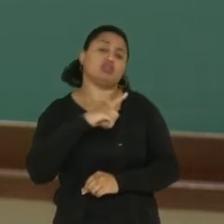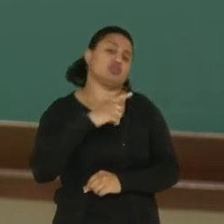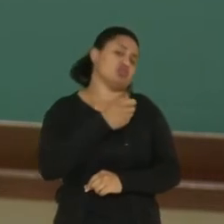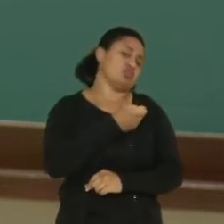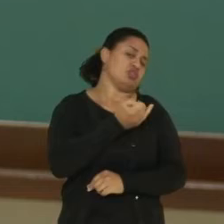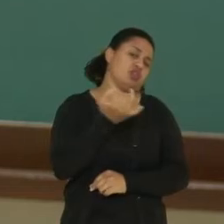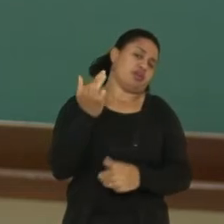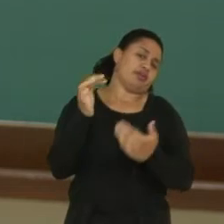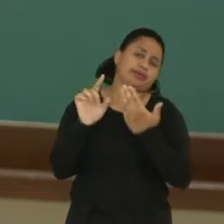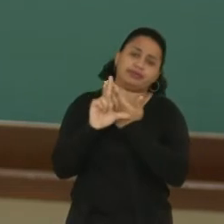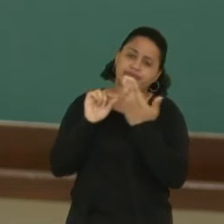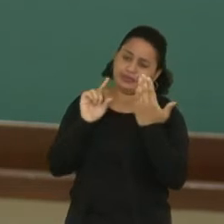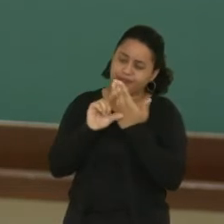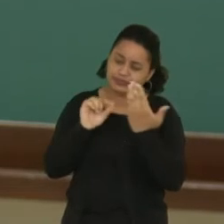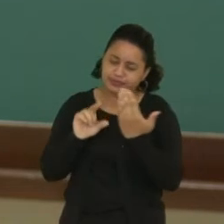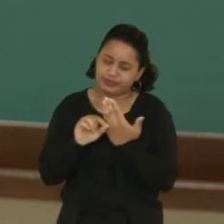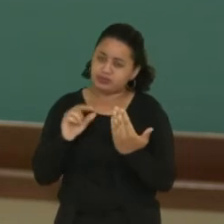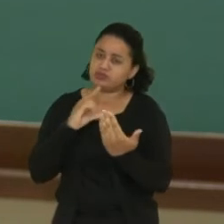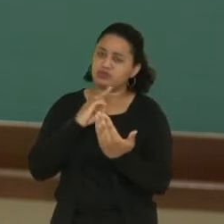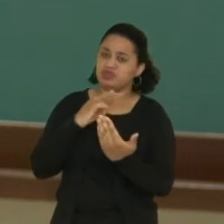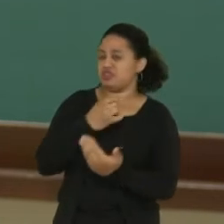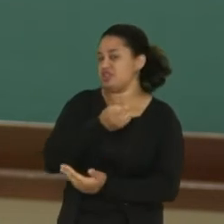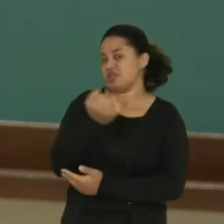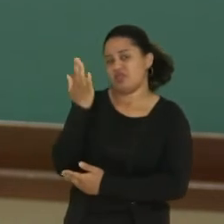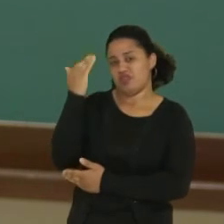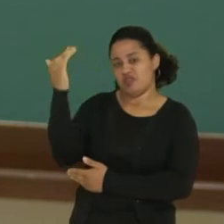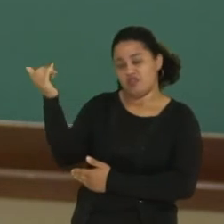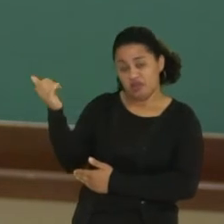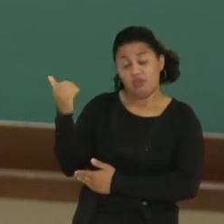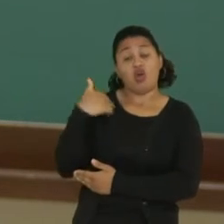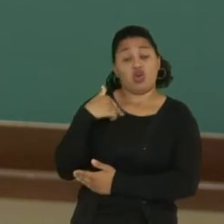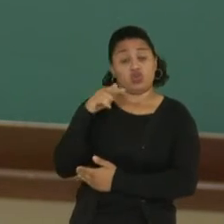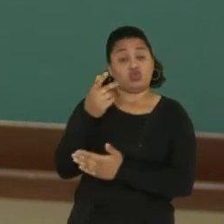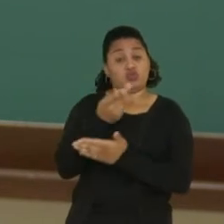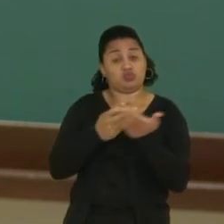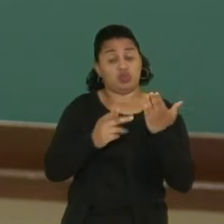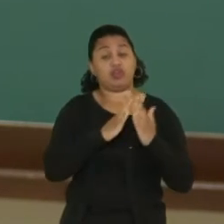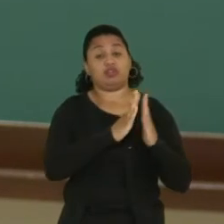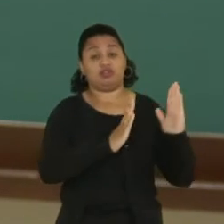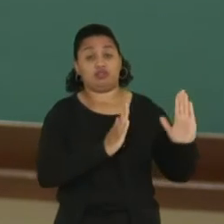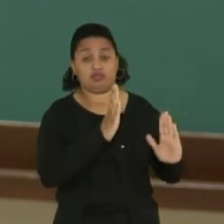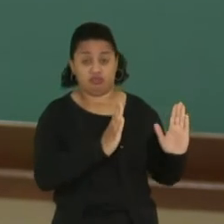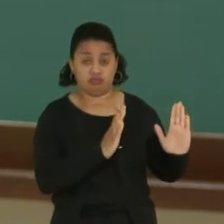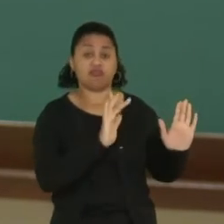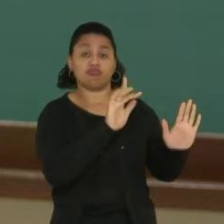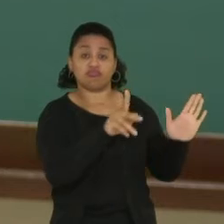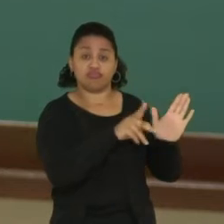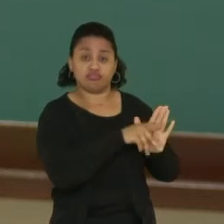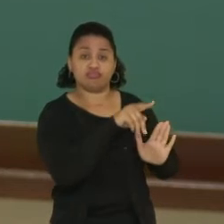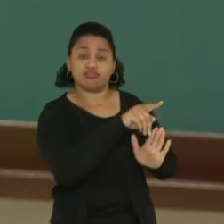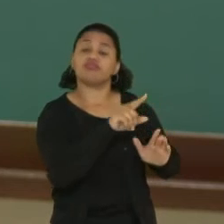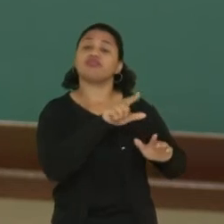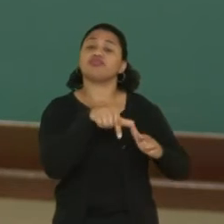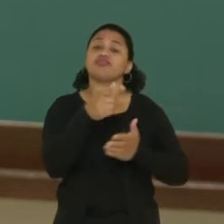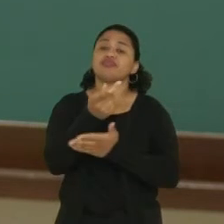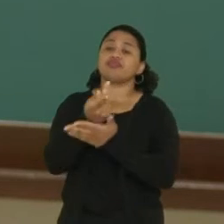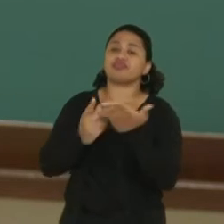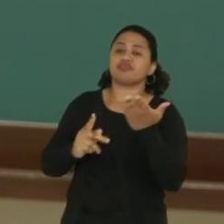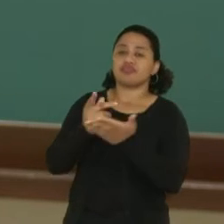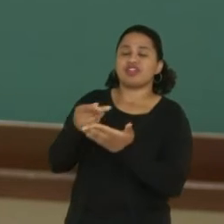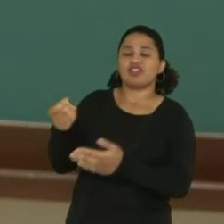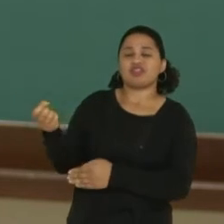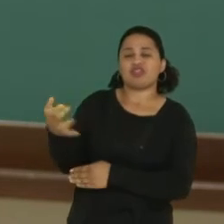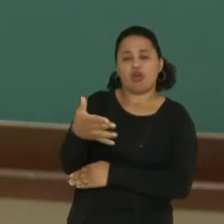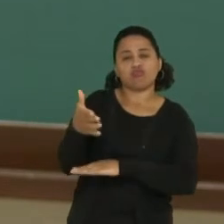Raimundo Correia, os famosos poetas parnasianos, né? E na poesia moderna,